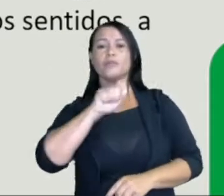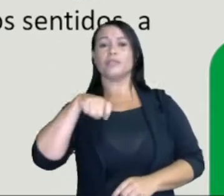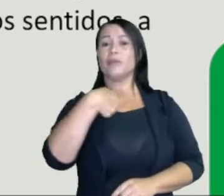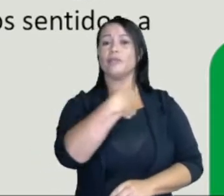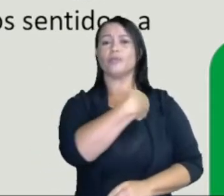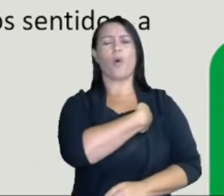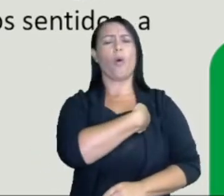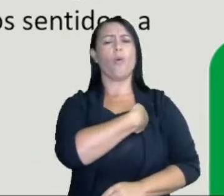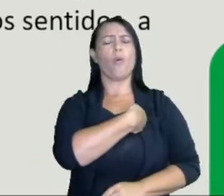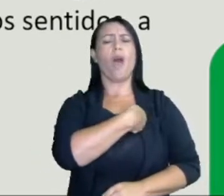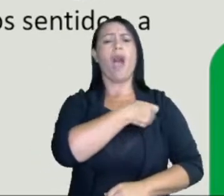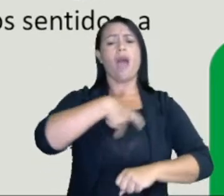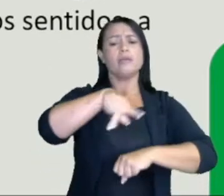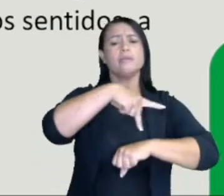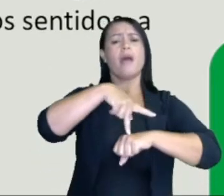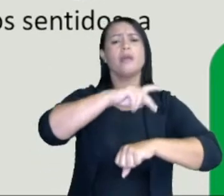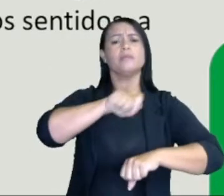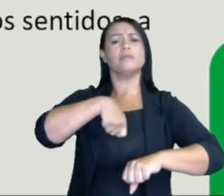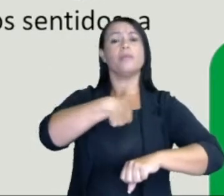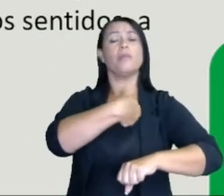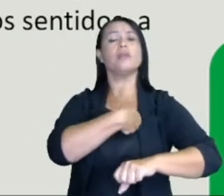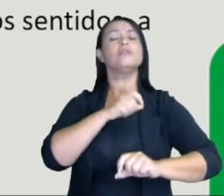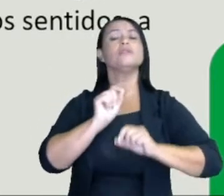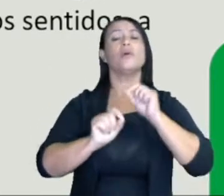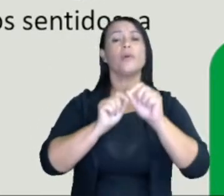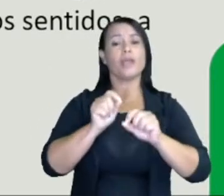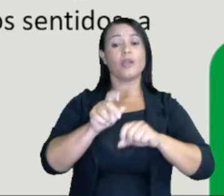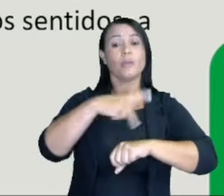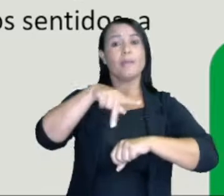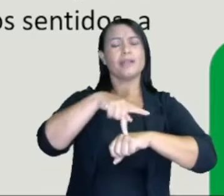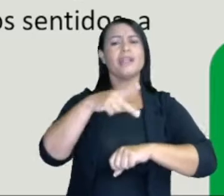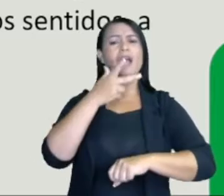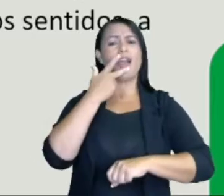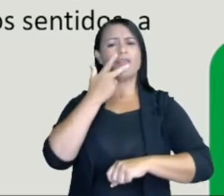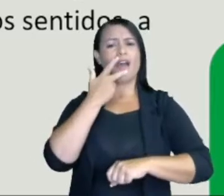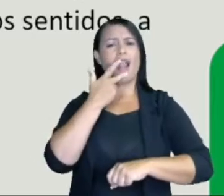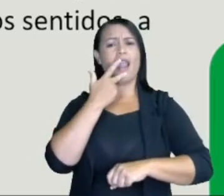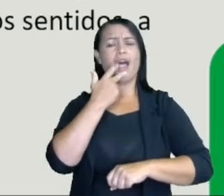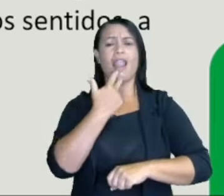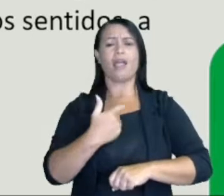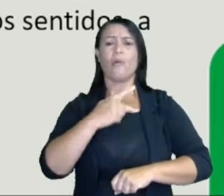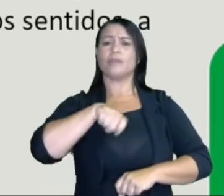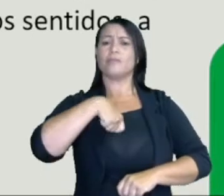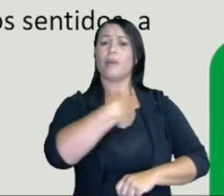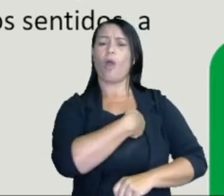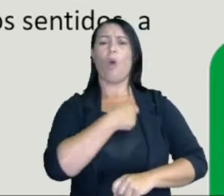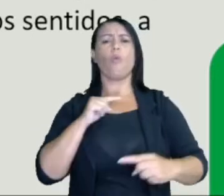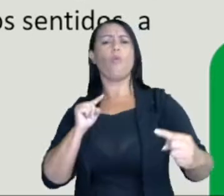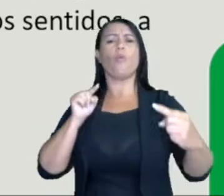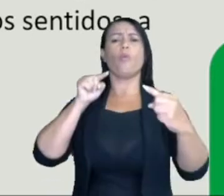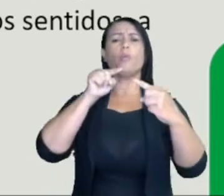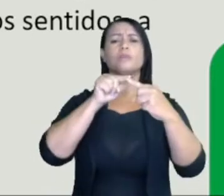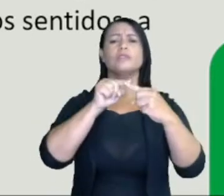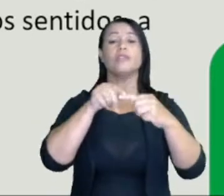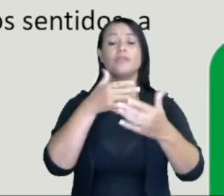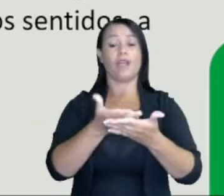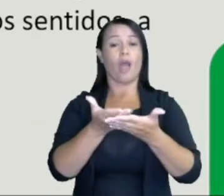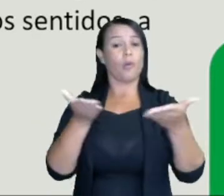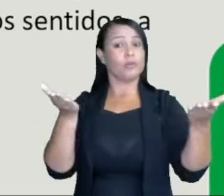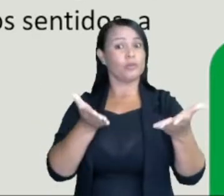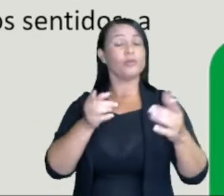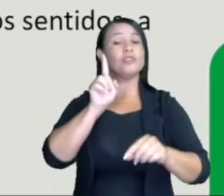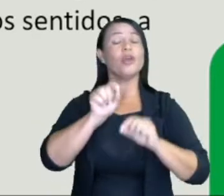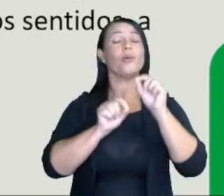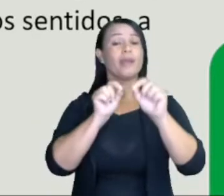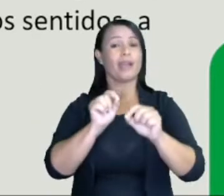espanhol. Esses países hispanohablantes são aqueles países que falam espanhol. O objetivo dessa aula de